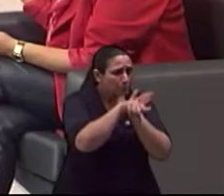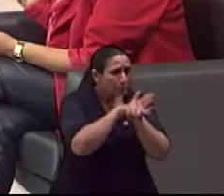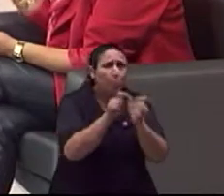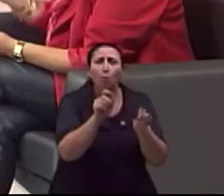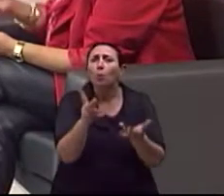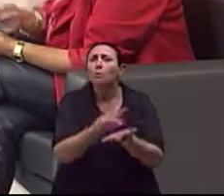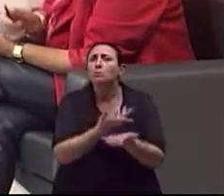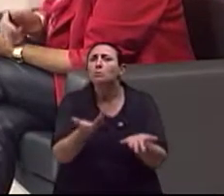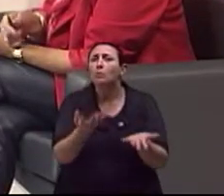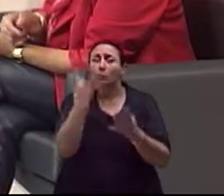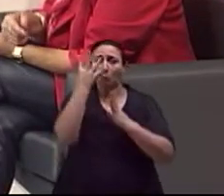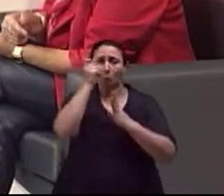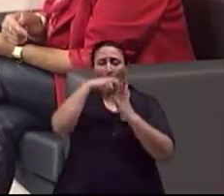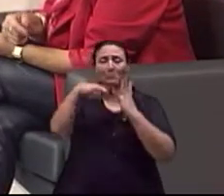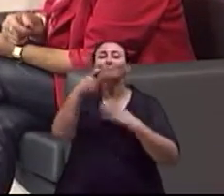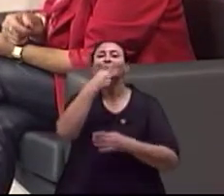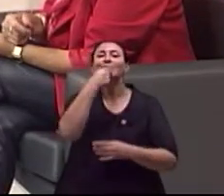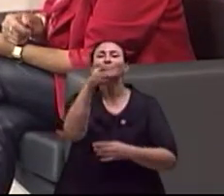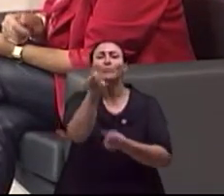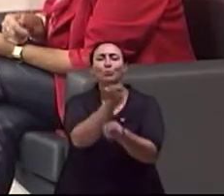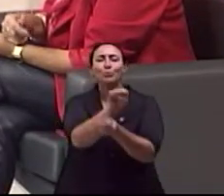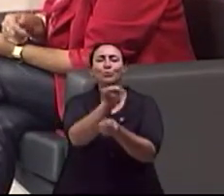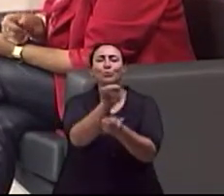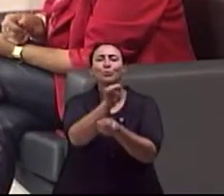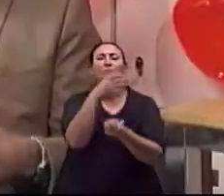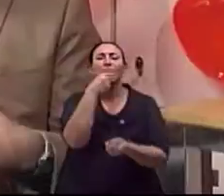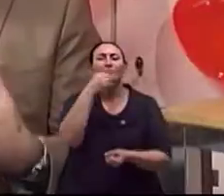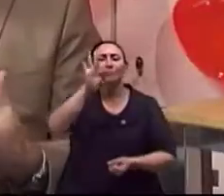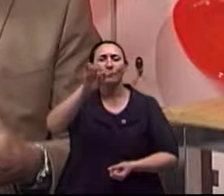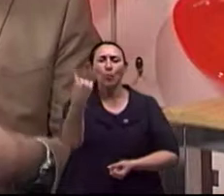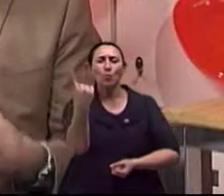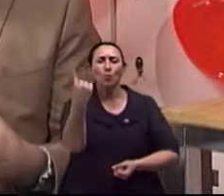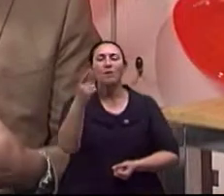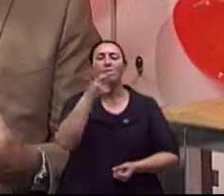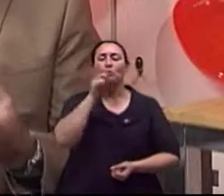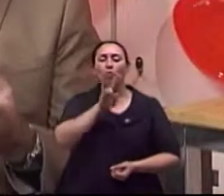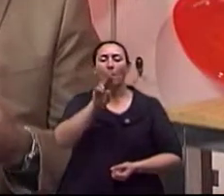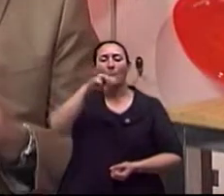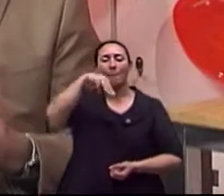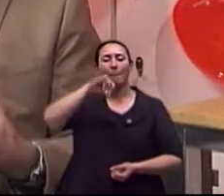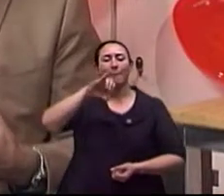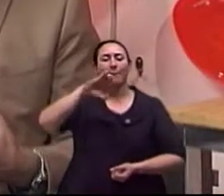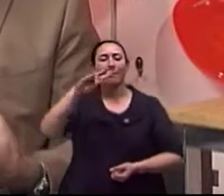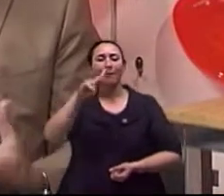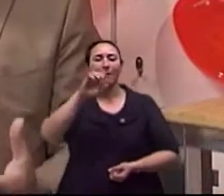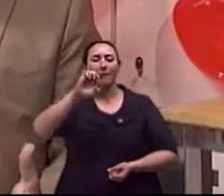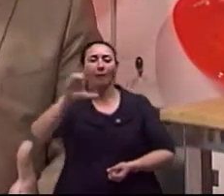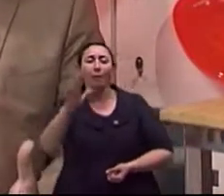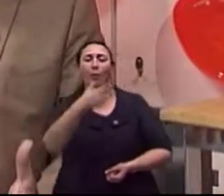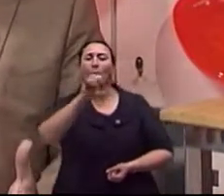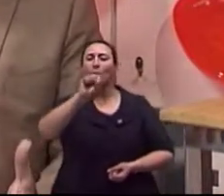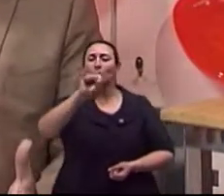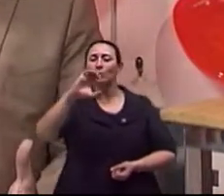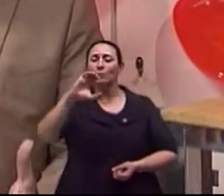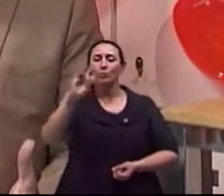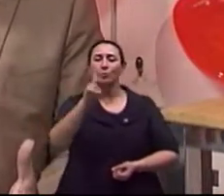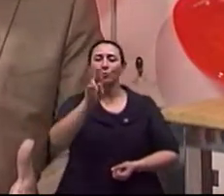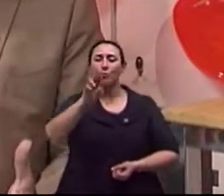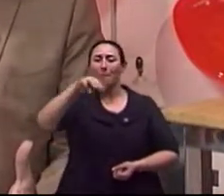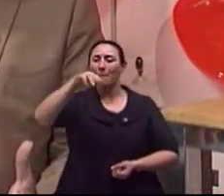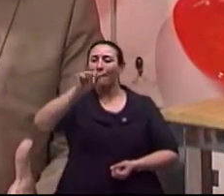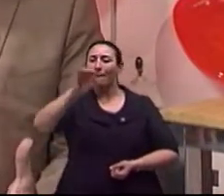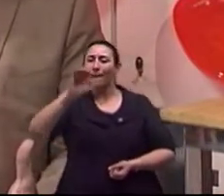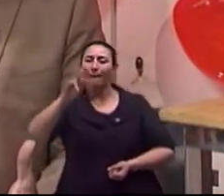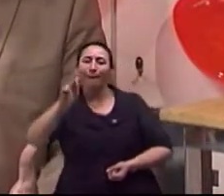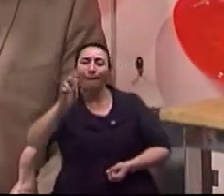exatamente então Embora tenha que ser feito todo um trabalho de reabilitação física e tal nós vamos perceber uma Lucidez nessa pessoa que